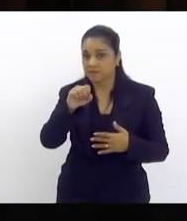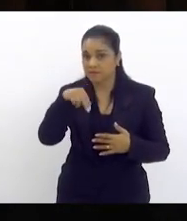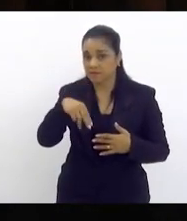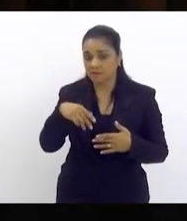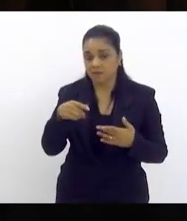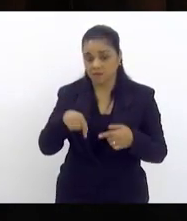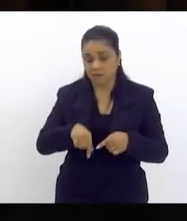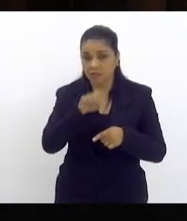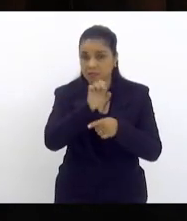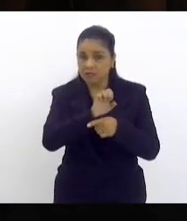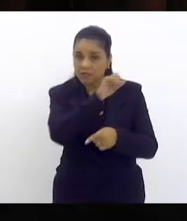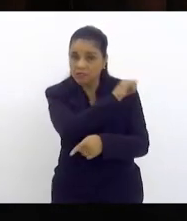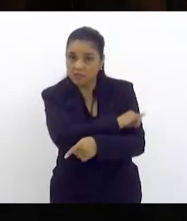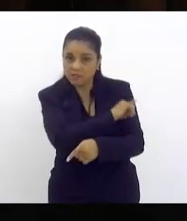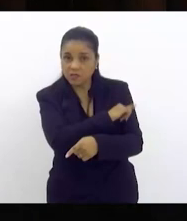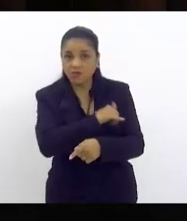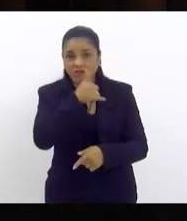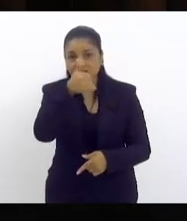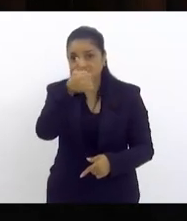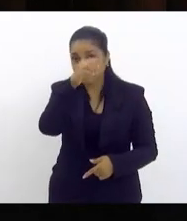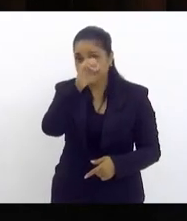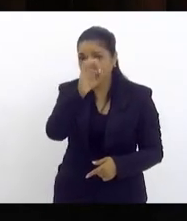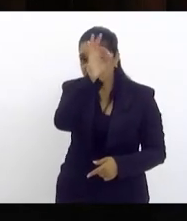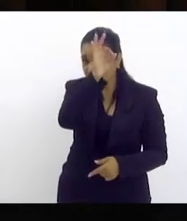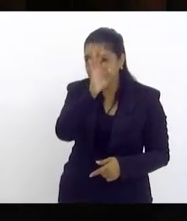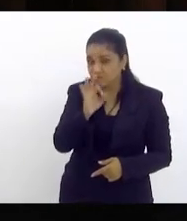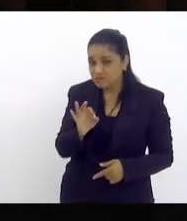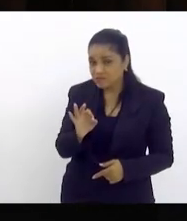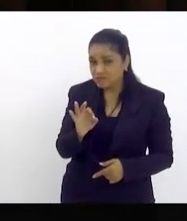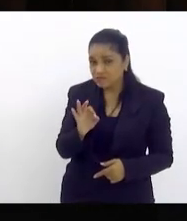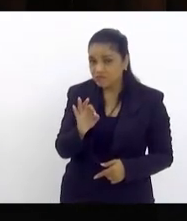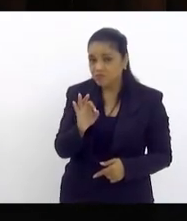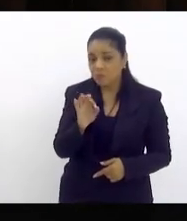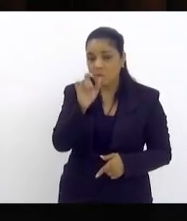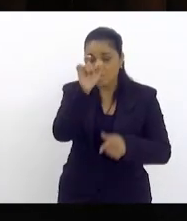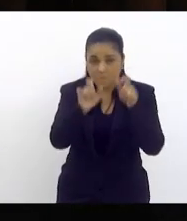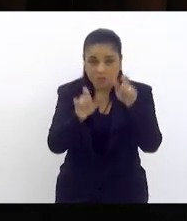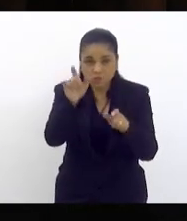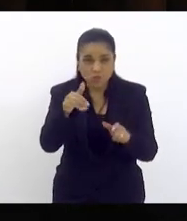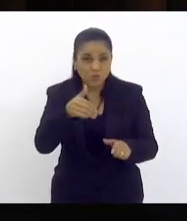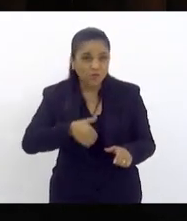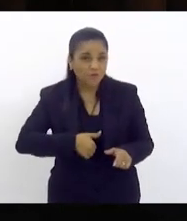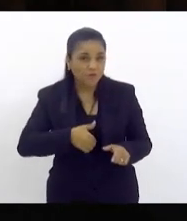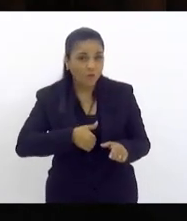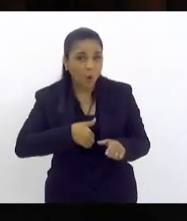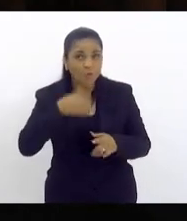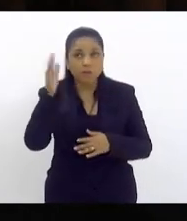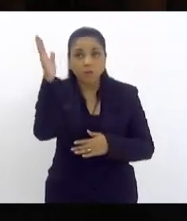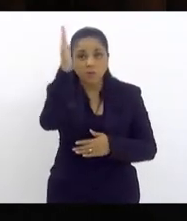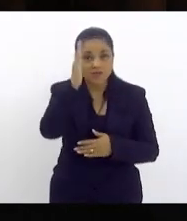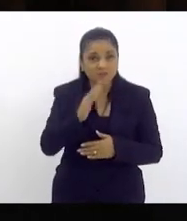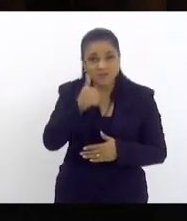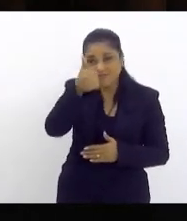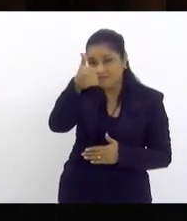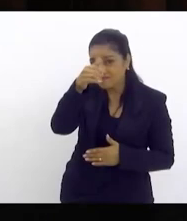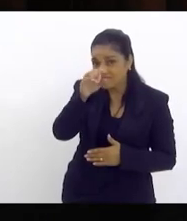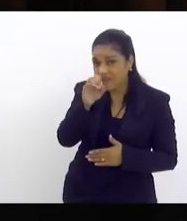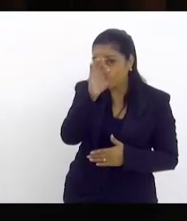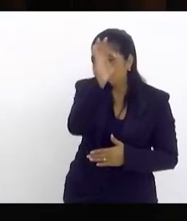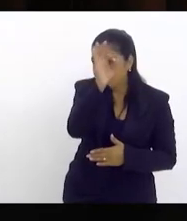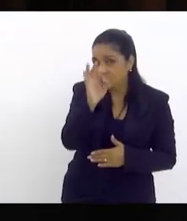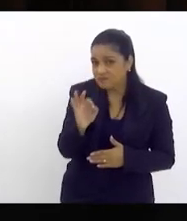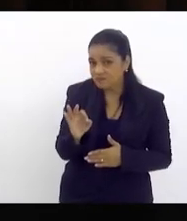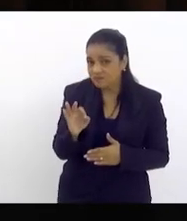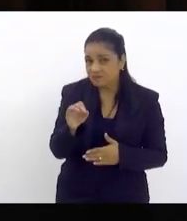hoje 10% dos famintos de todo o Brasil. Isso demonstra o quanto que o regime de austeridade